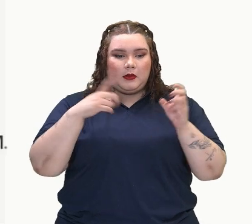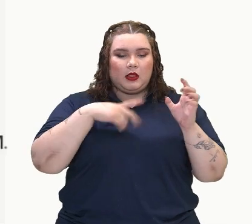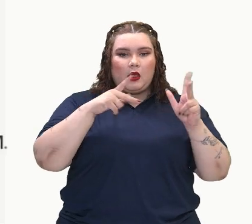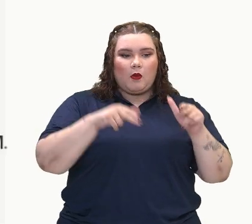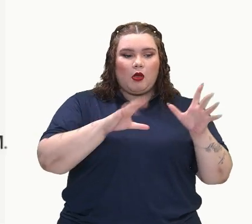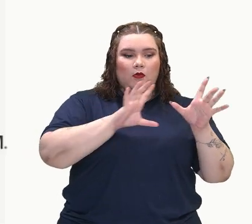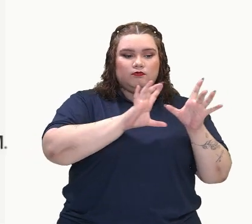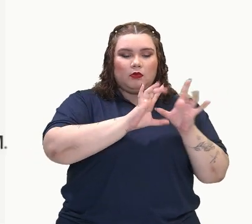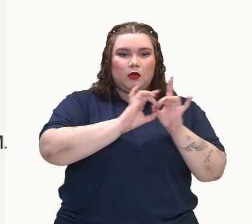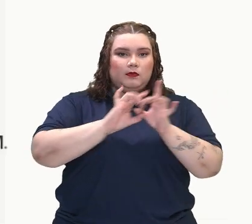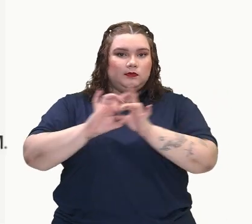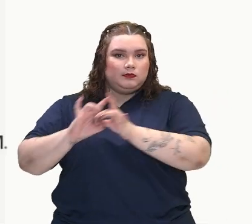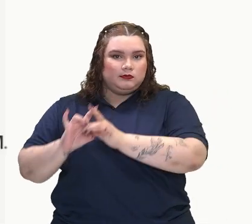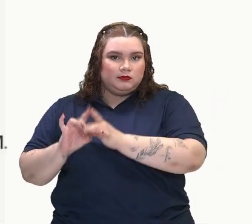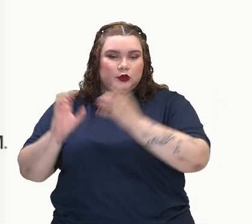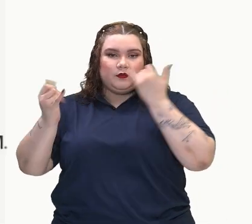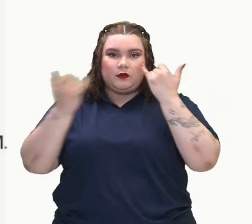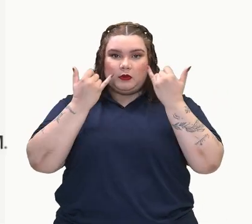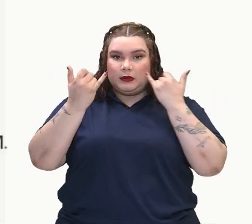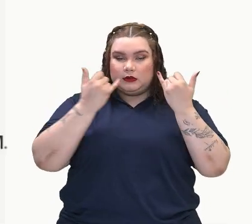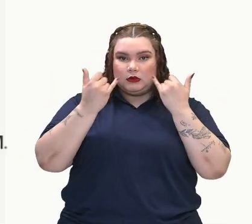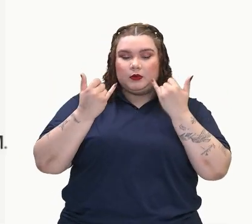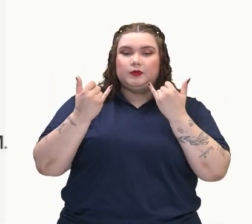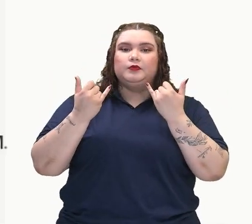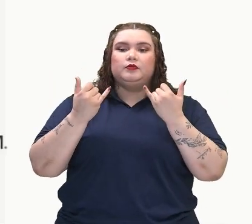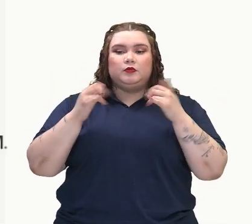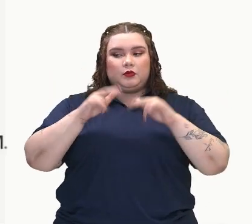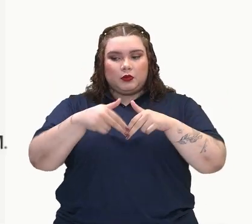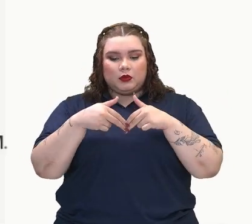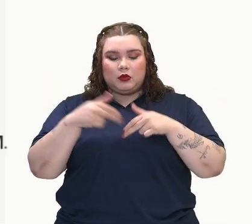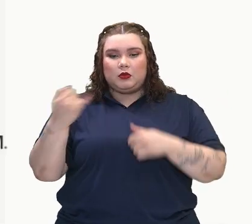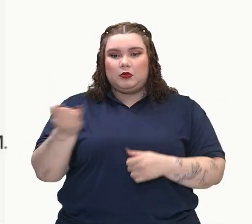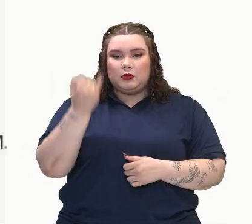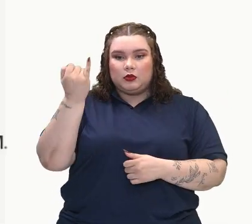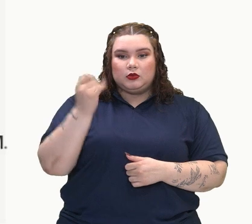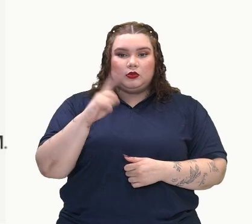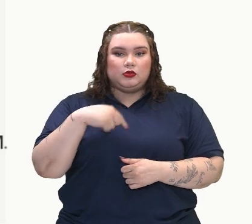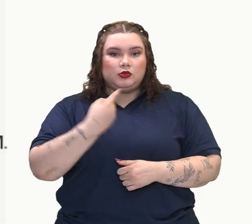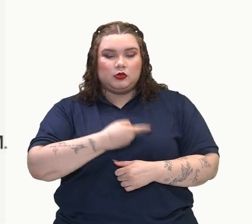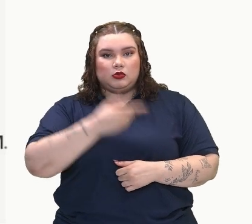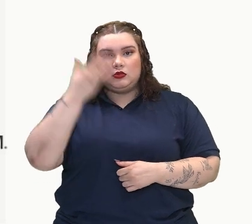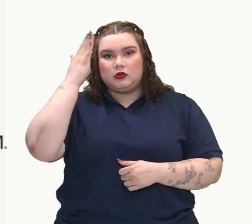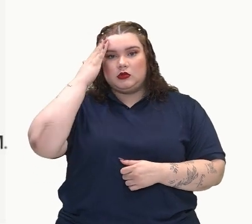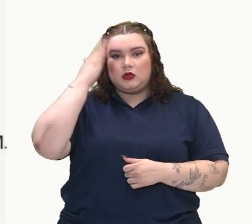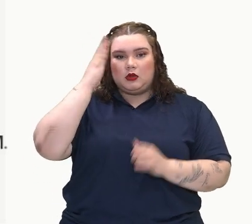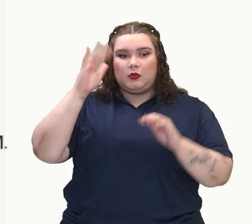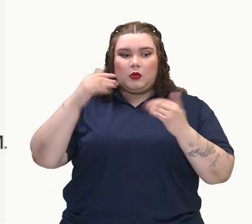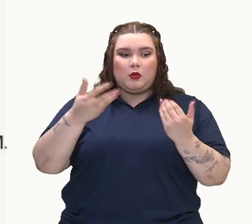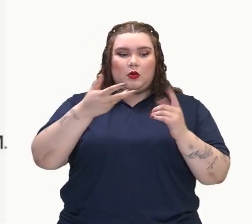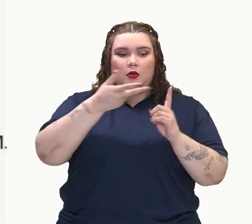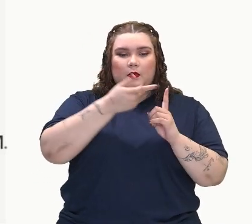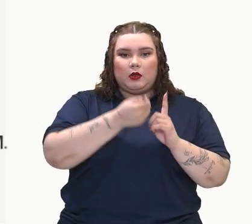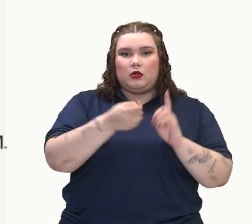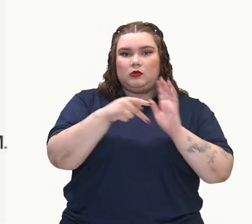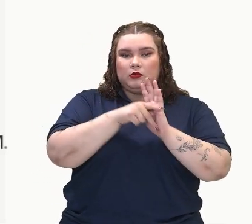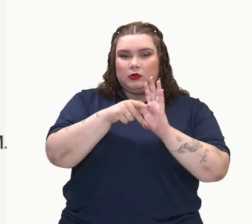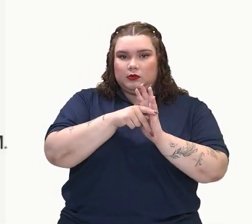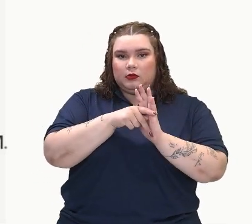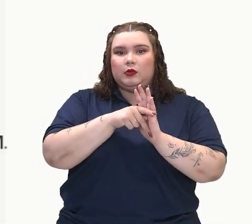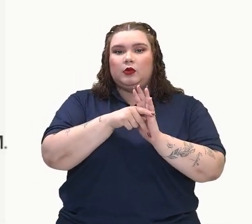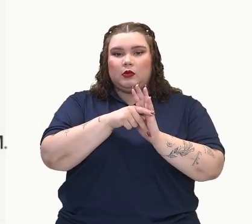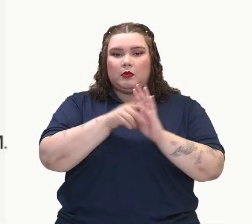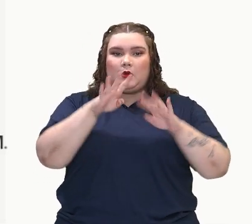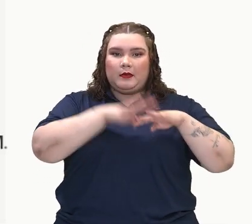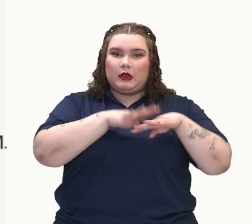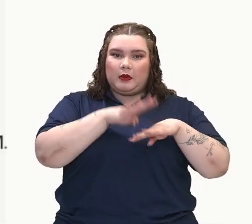isso que é importante nós termos, né, nos apropriado das habilidades de aulas anteriores para que a gente possa entender